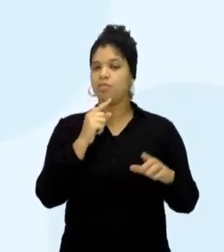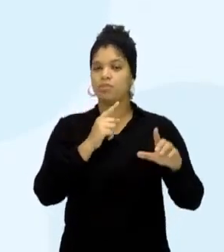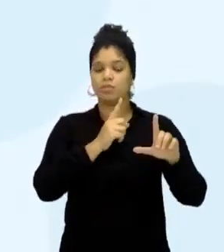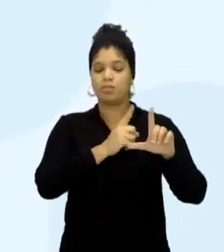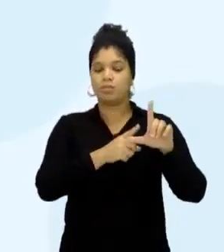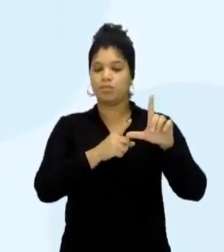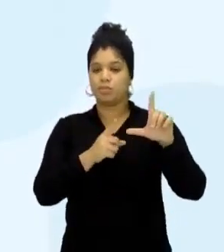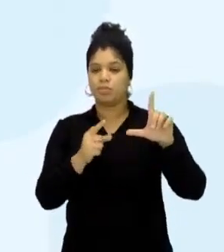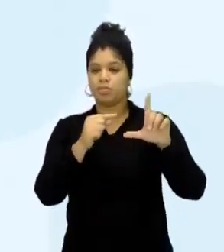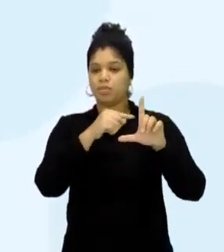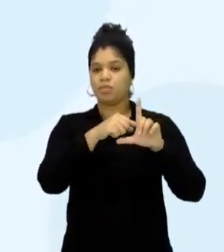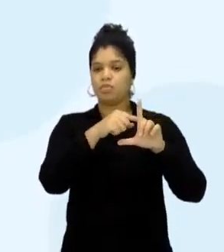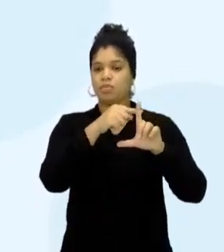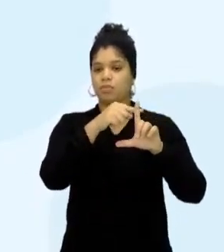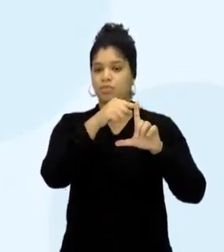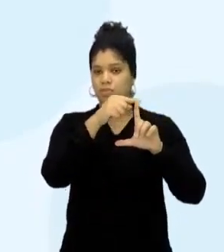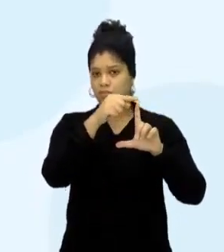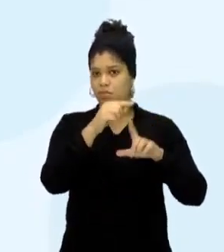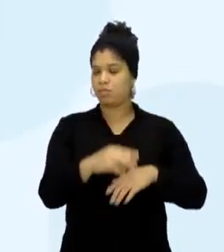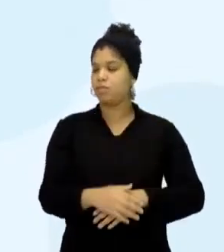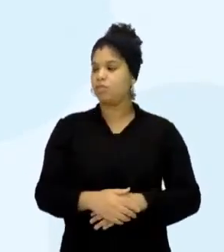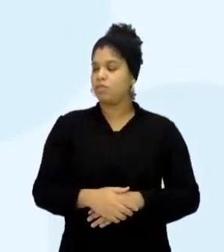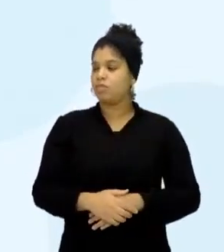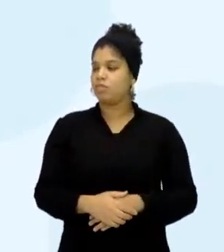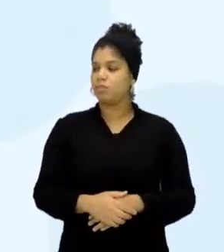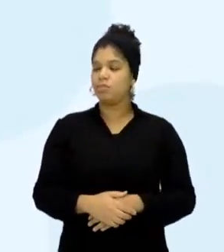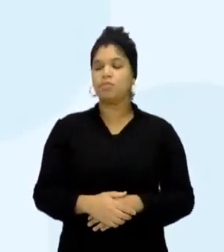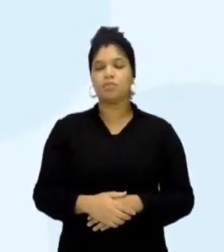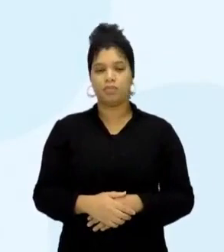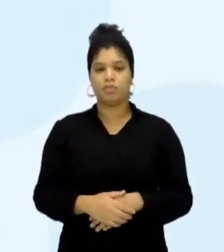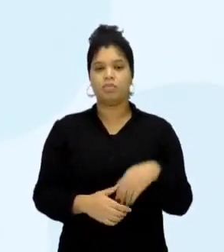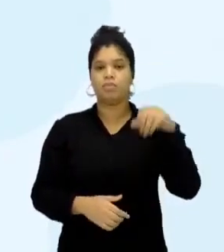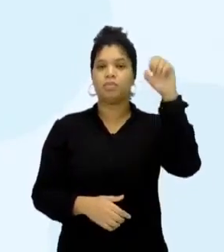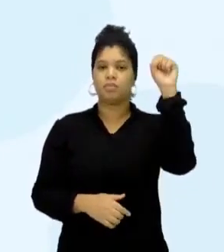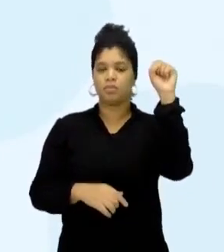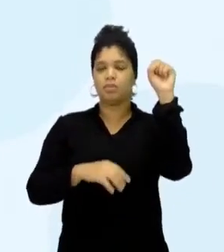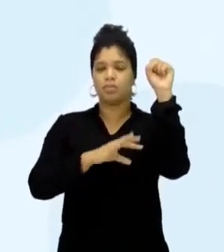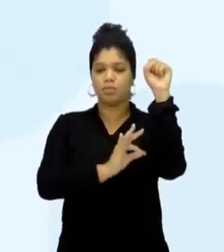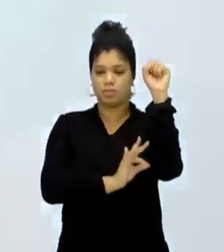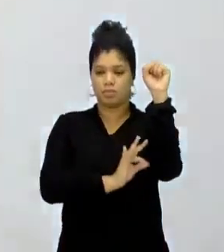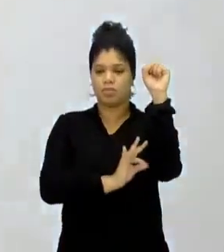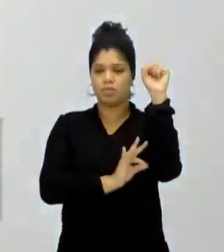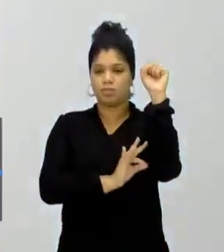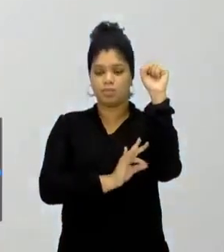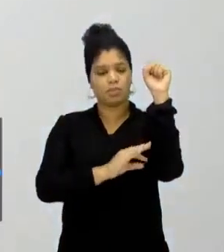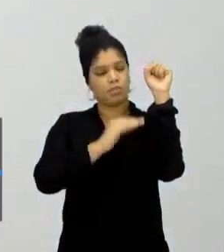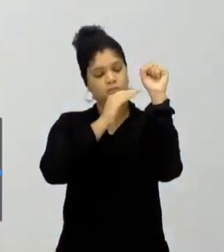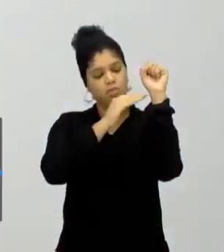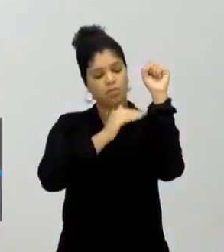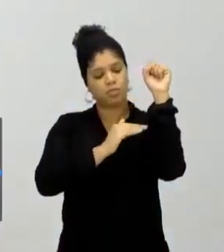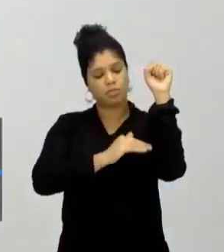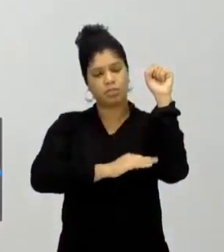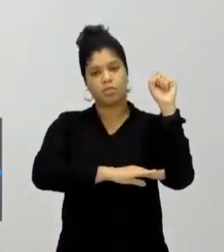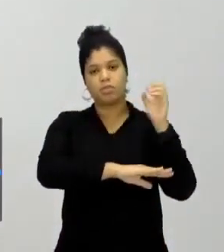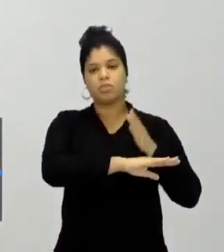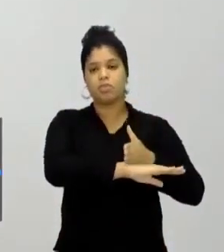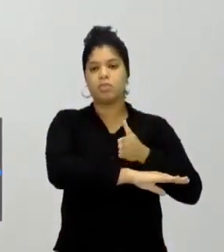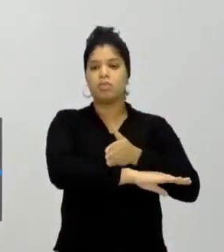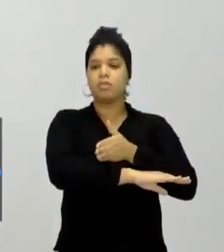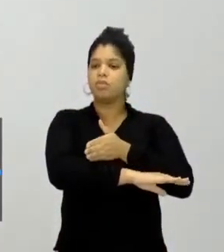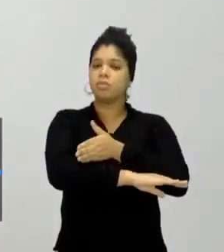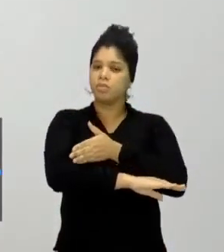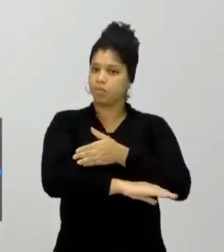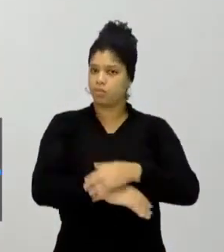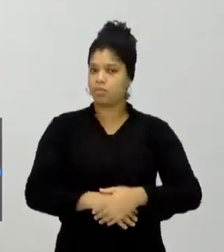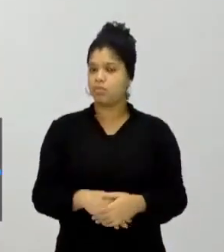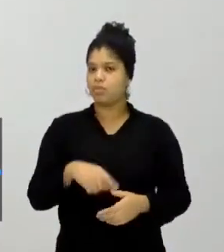que você tem que fazer? Marcar os pontos no plano, que nem a gente já fez nas últimas aulas, e falar para mim lá no chat que se na hora que você